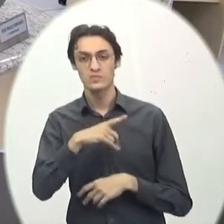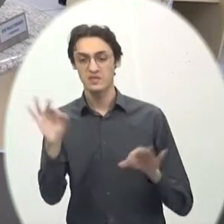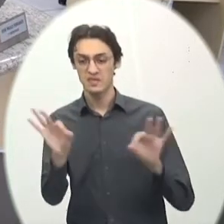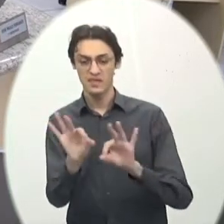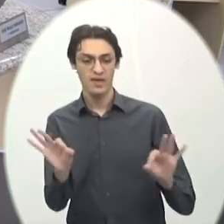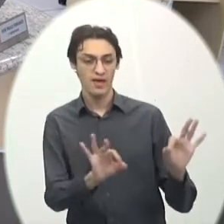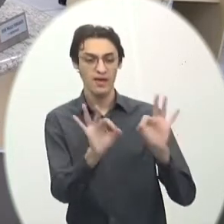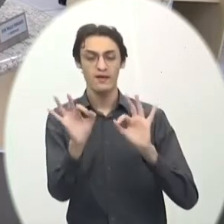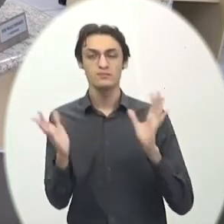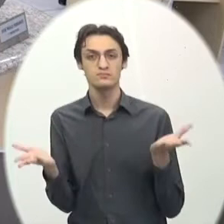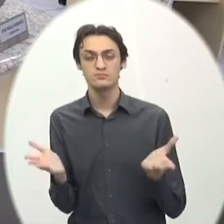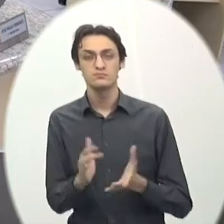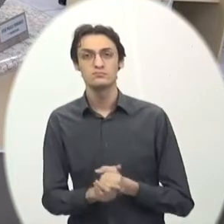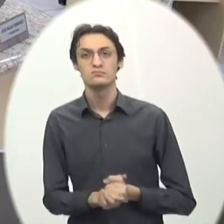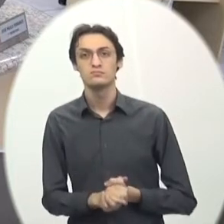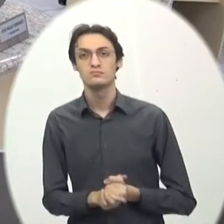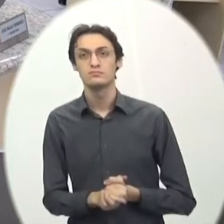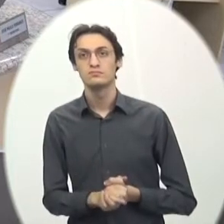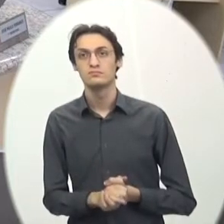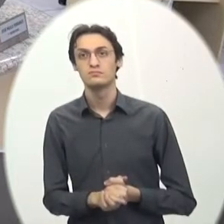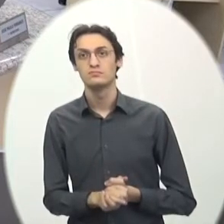função?